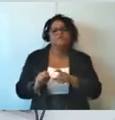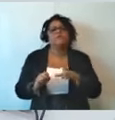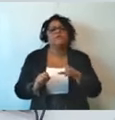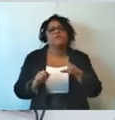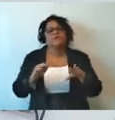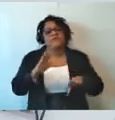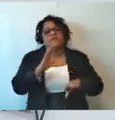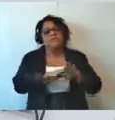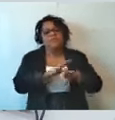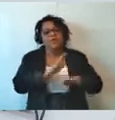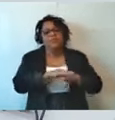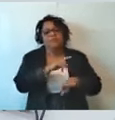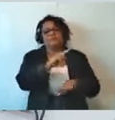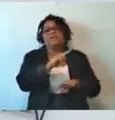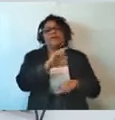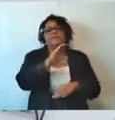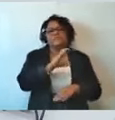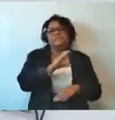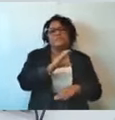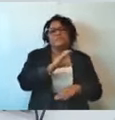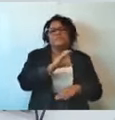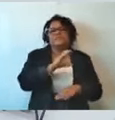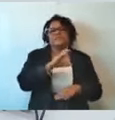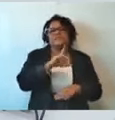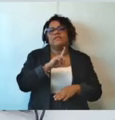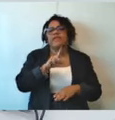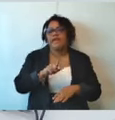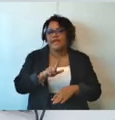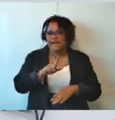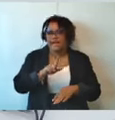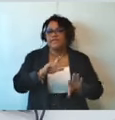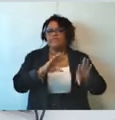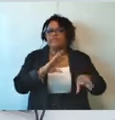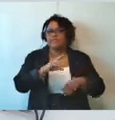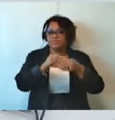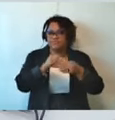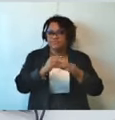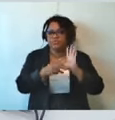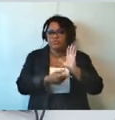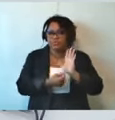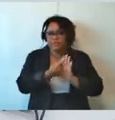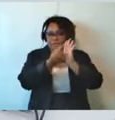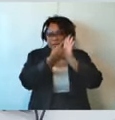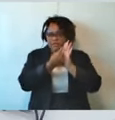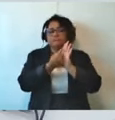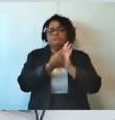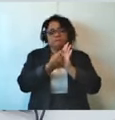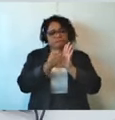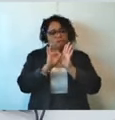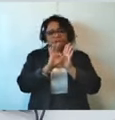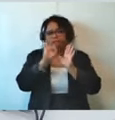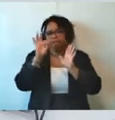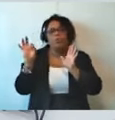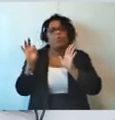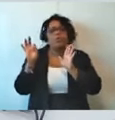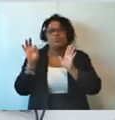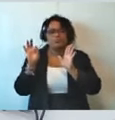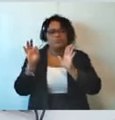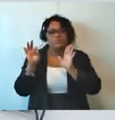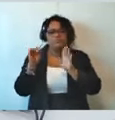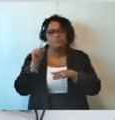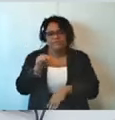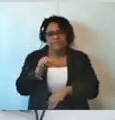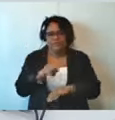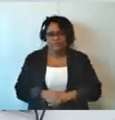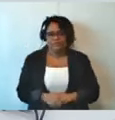outra da CDL, né, que foi incorporada no orçamento, vão ser muito boas nesse sentido, né? Então, a gente tem essas